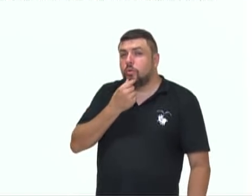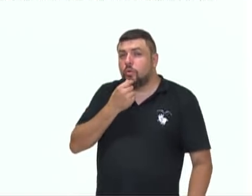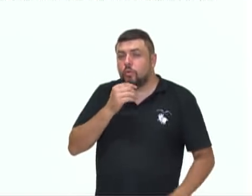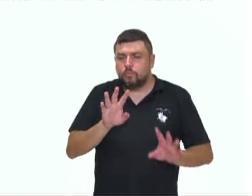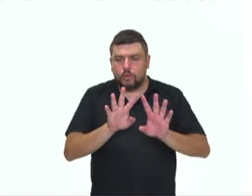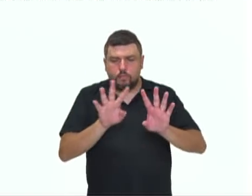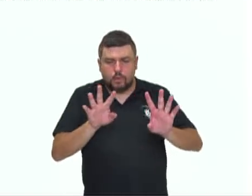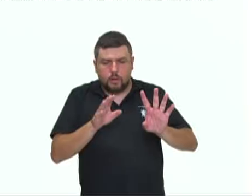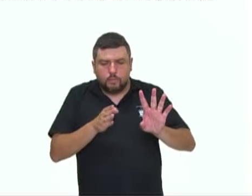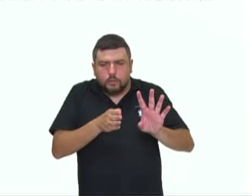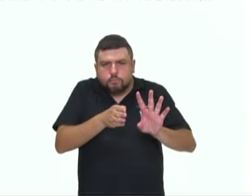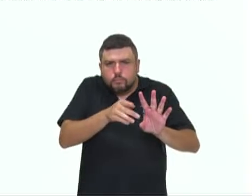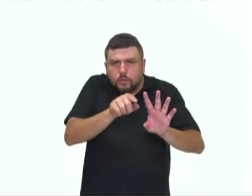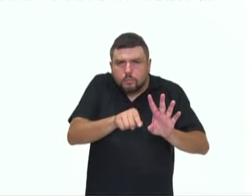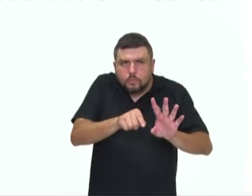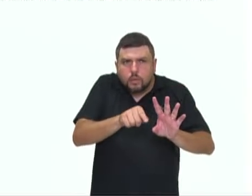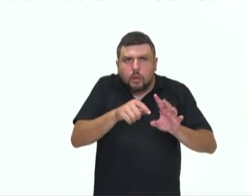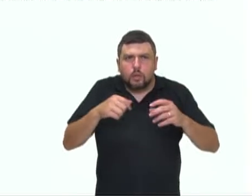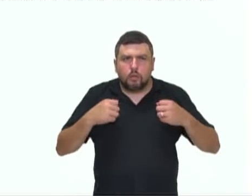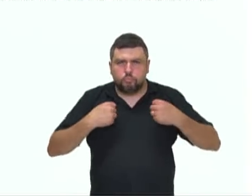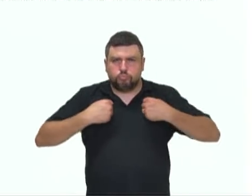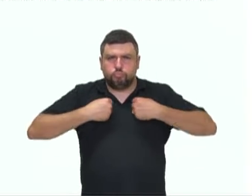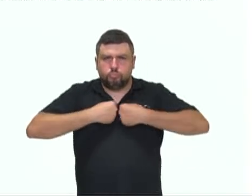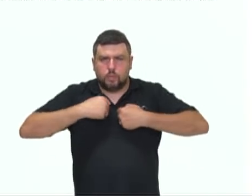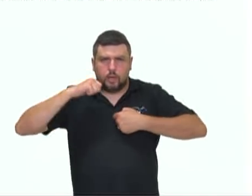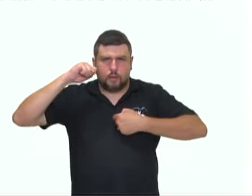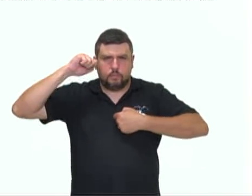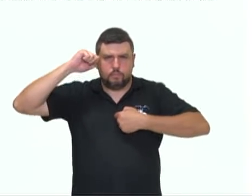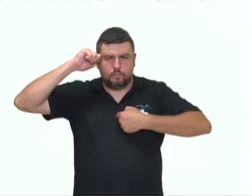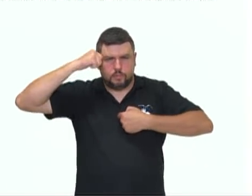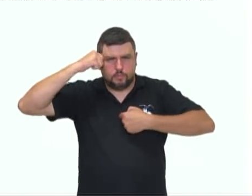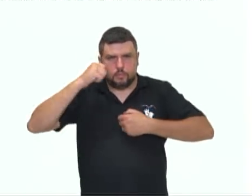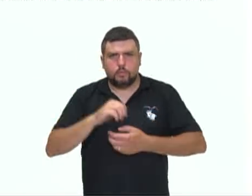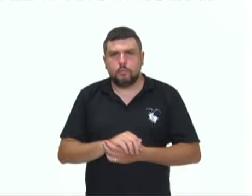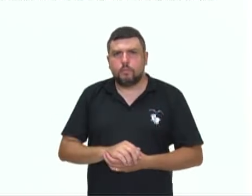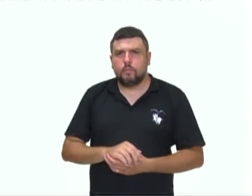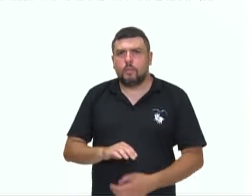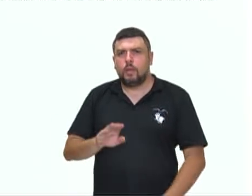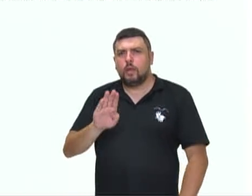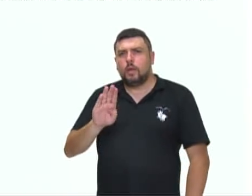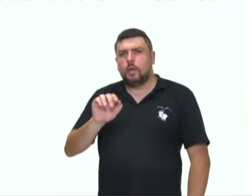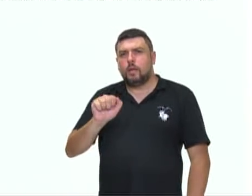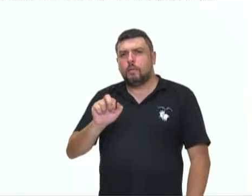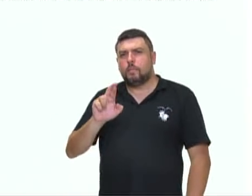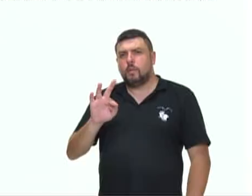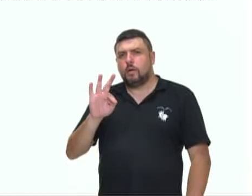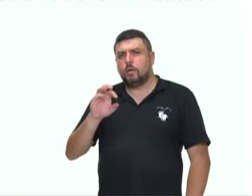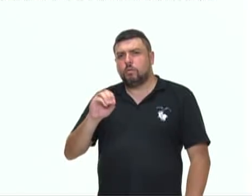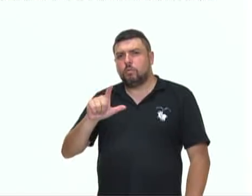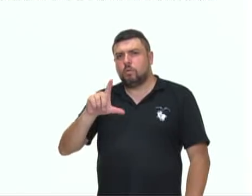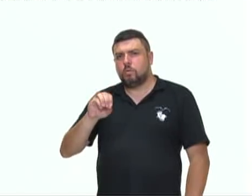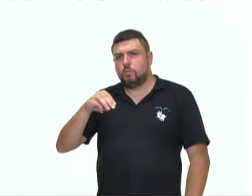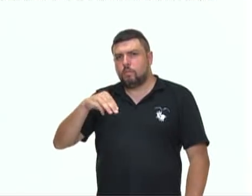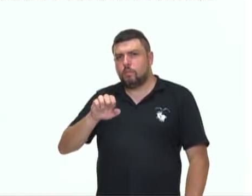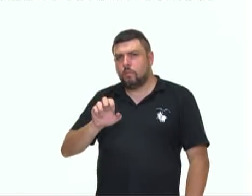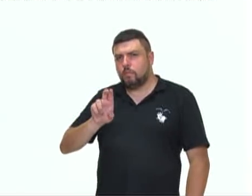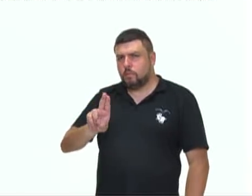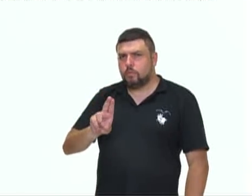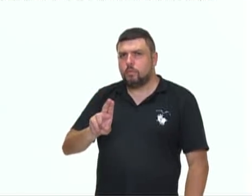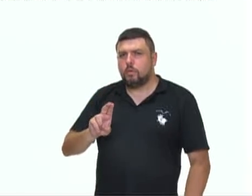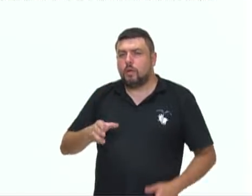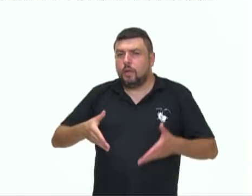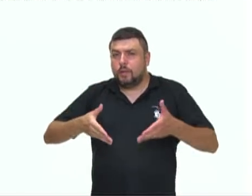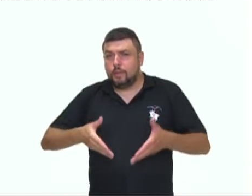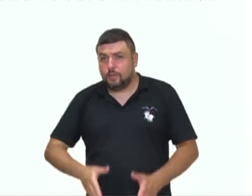de calças claras e paletó preto. Floro Bartolomeu, um coronel